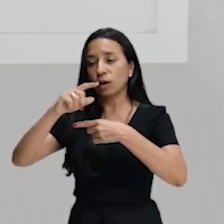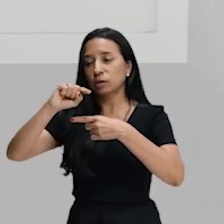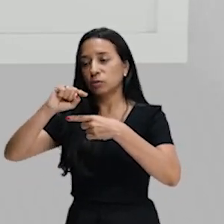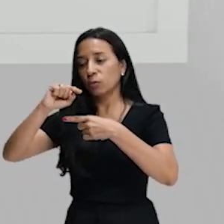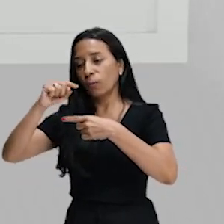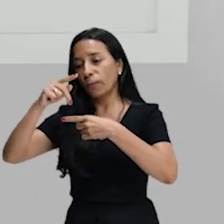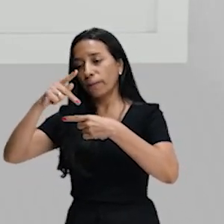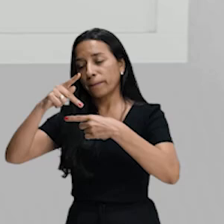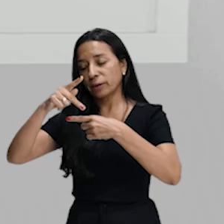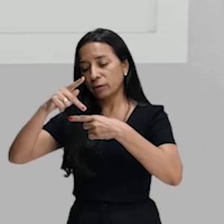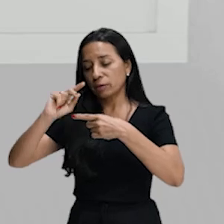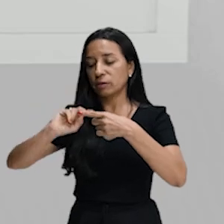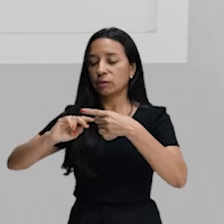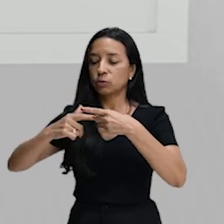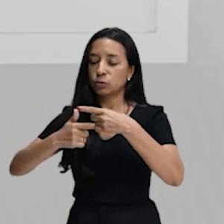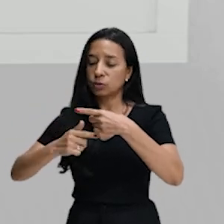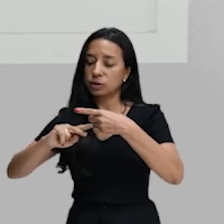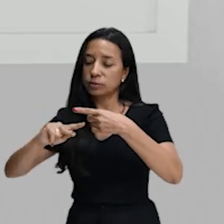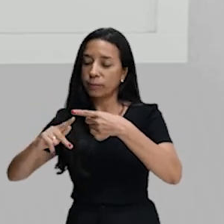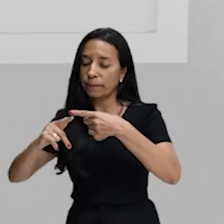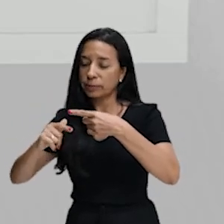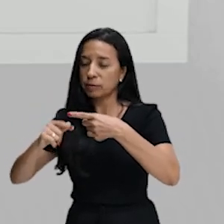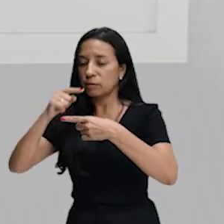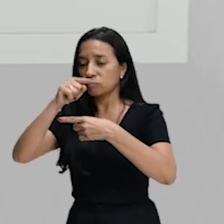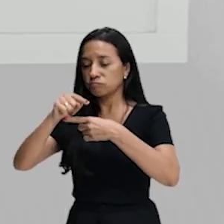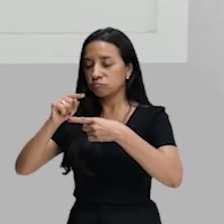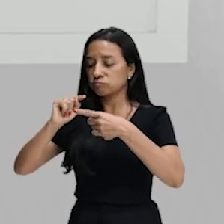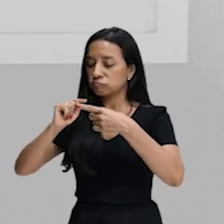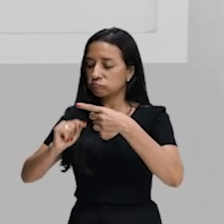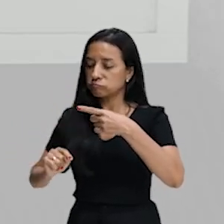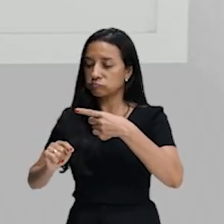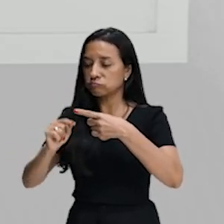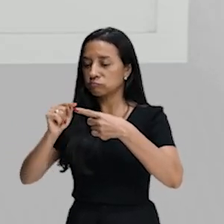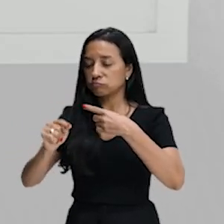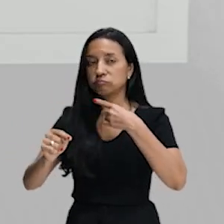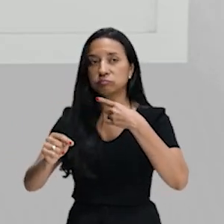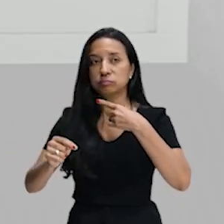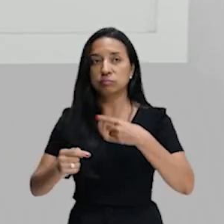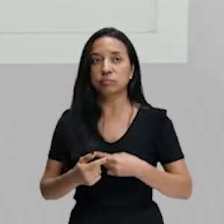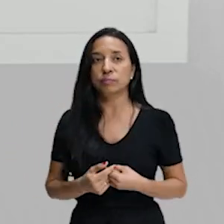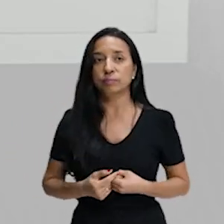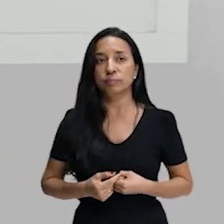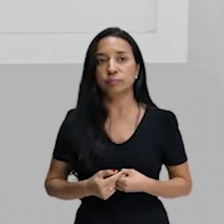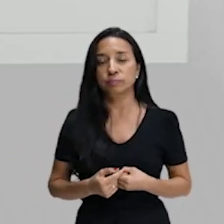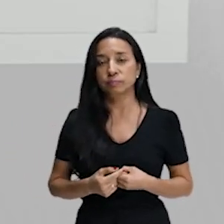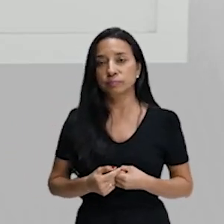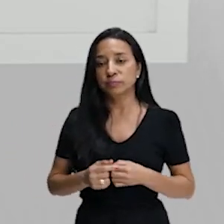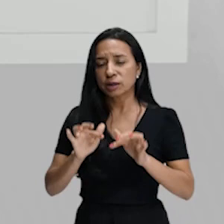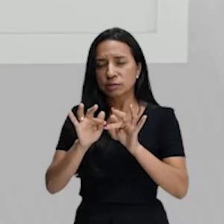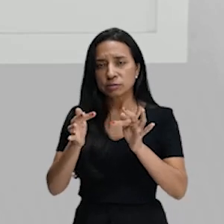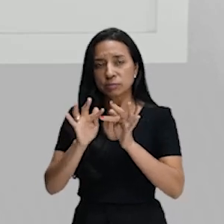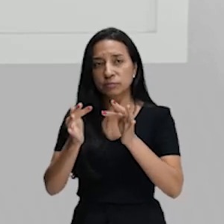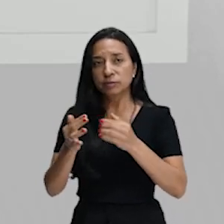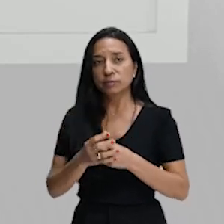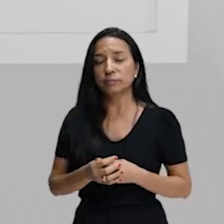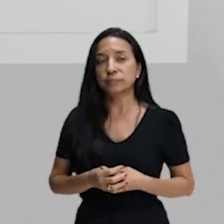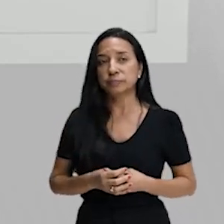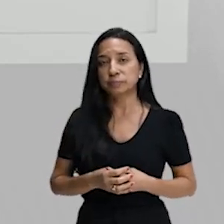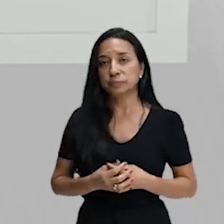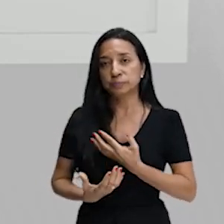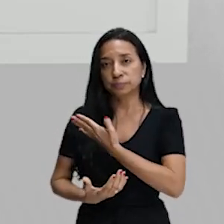lá em cima. Ó. Então, eu posso simplificar logo. Ó. 2 vezes 3, que dá 6, com este 6